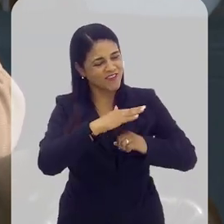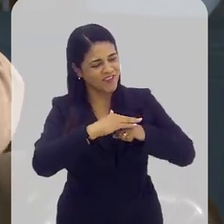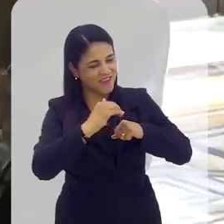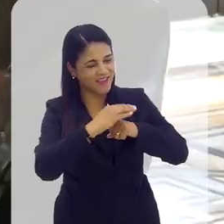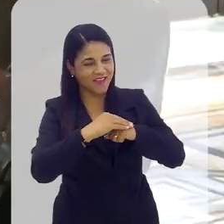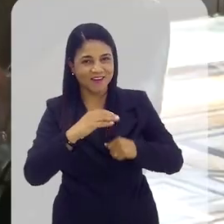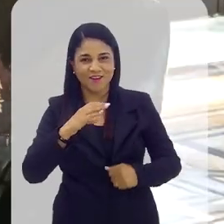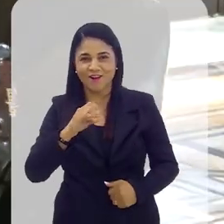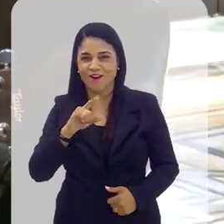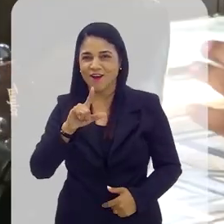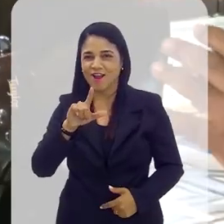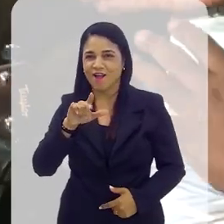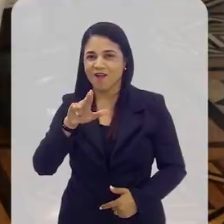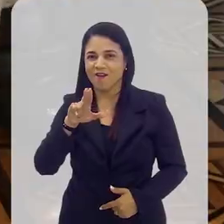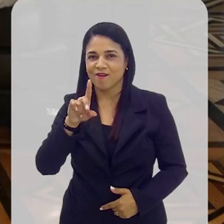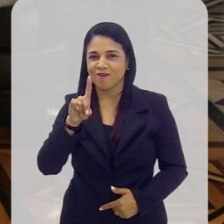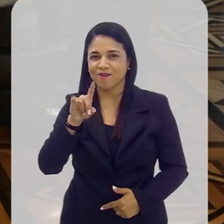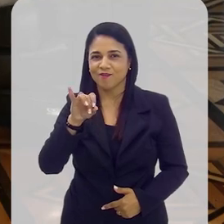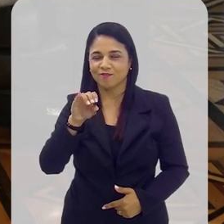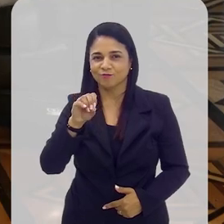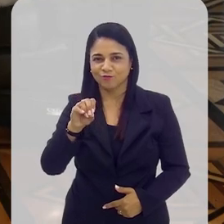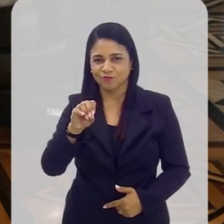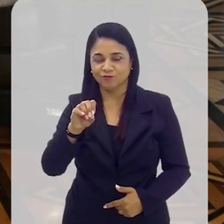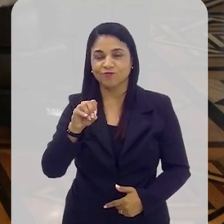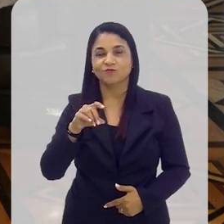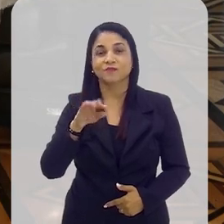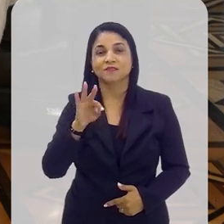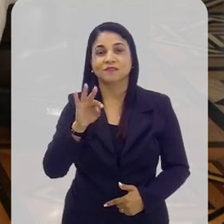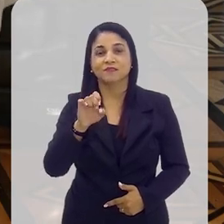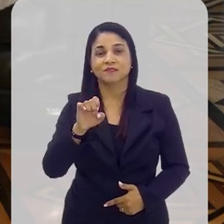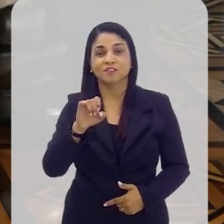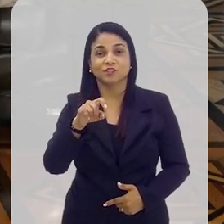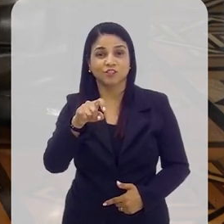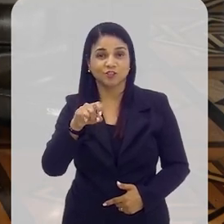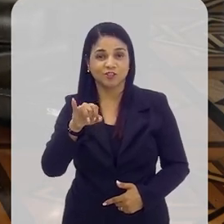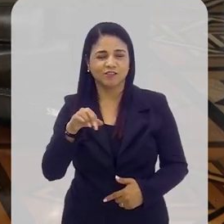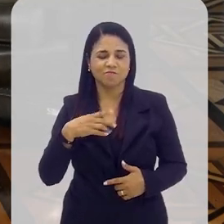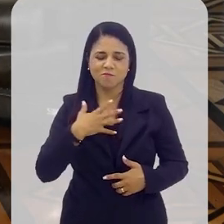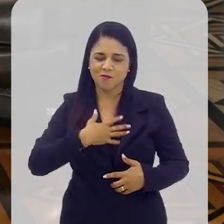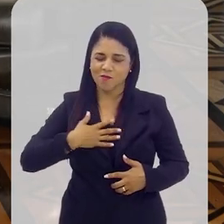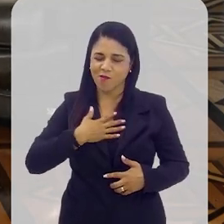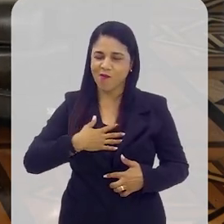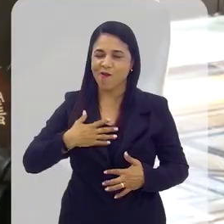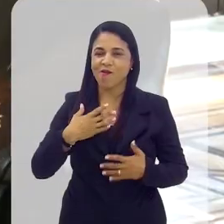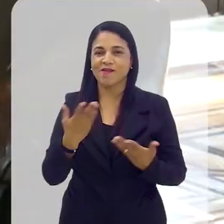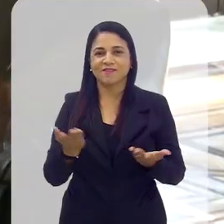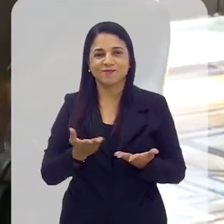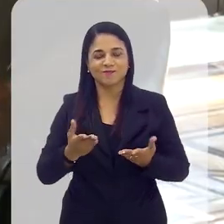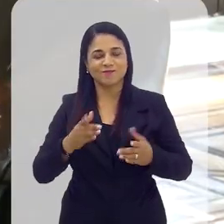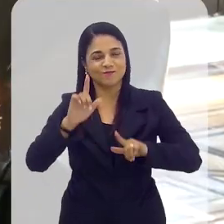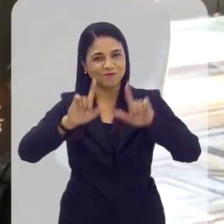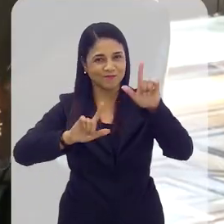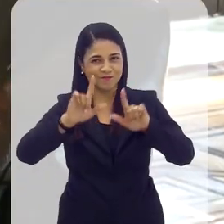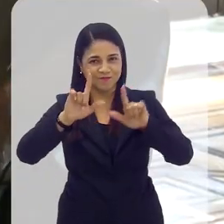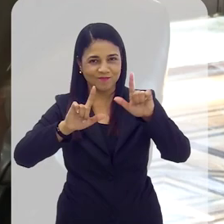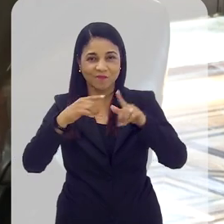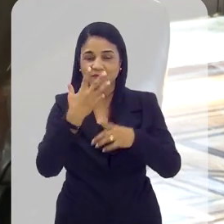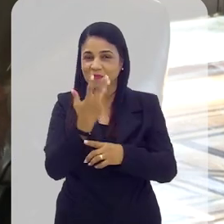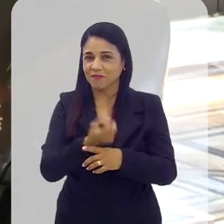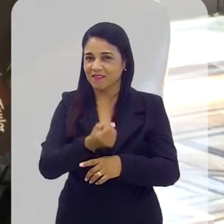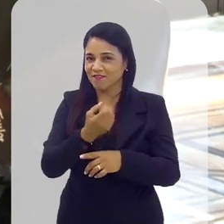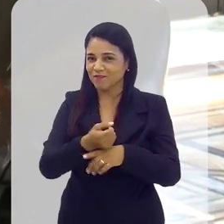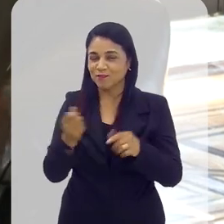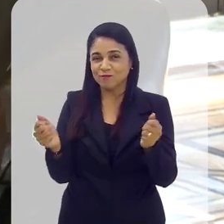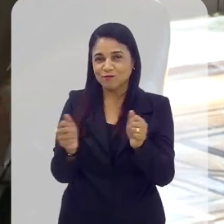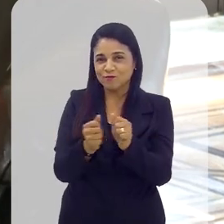Teixeira. Prazer, meu Júlio, Deus! Bom estar aqui com você, com toda a equipe. É uma honra, né, poder fazer parte desse programa, estar aqui